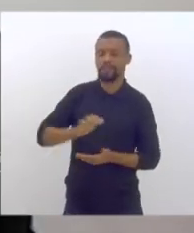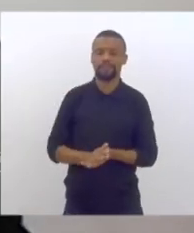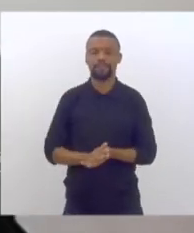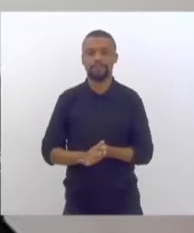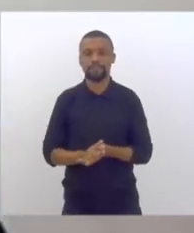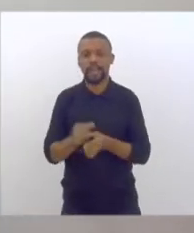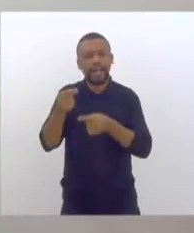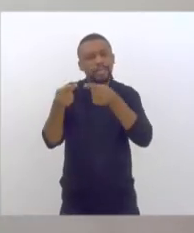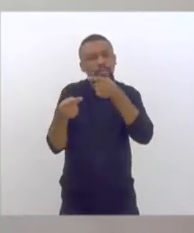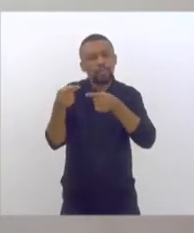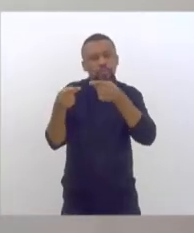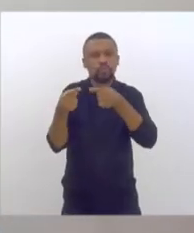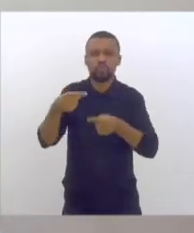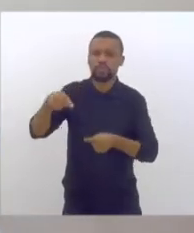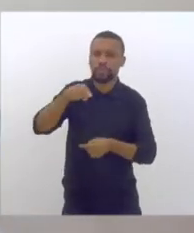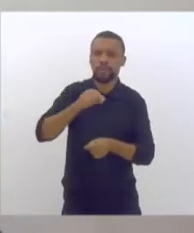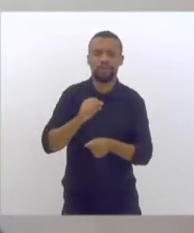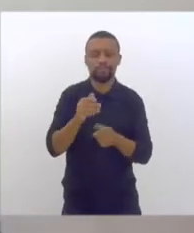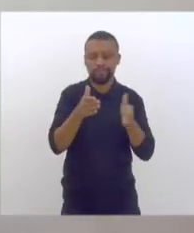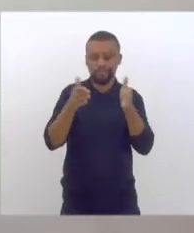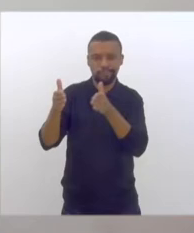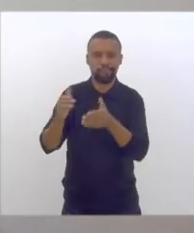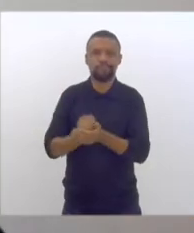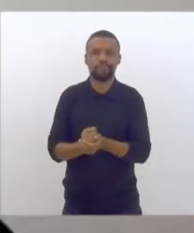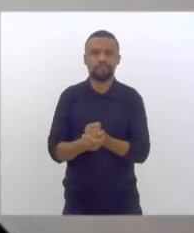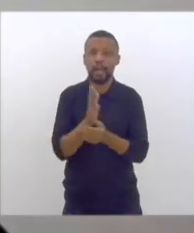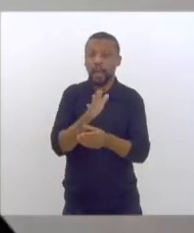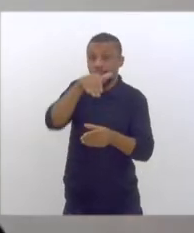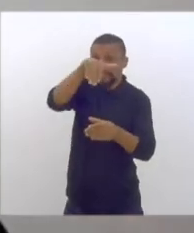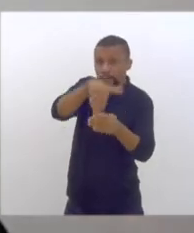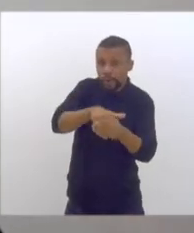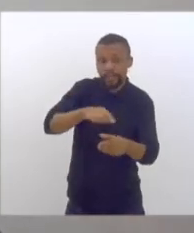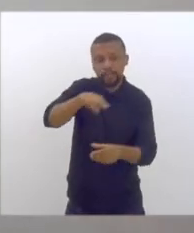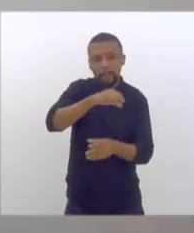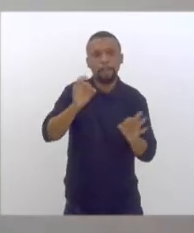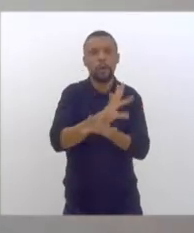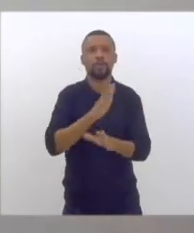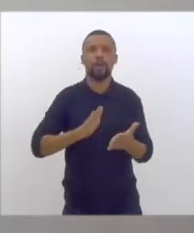discussão em votação aprovada